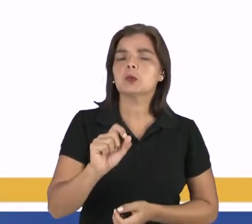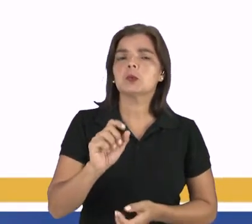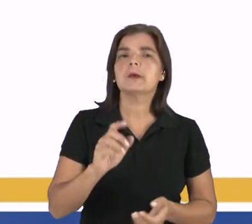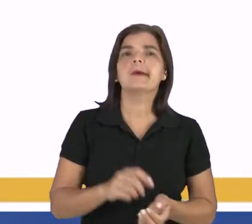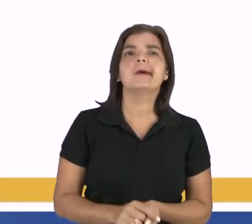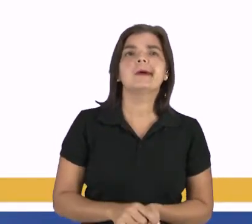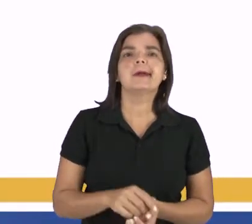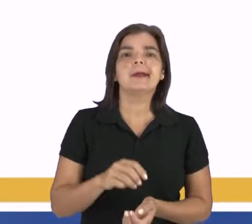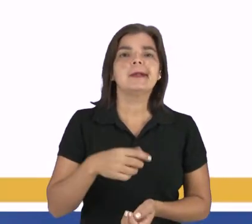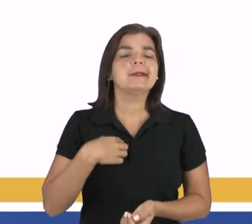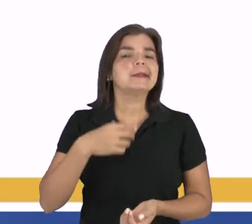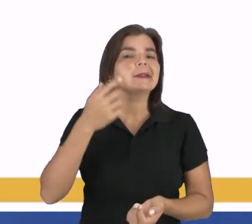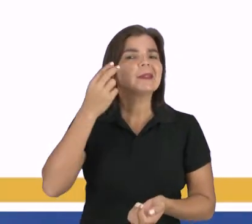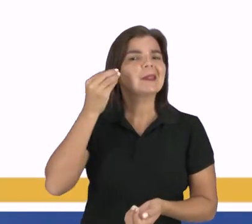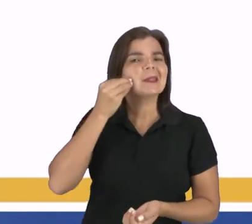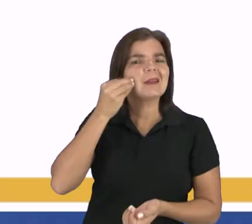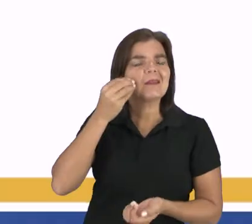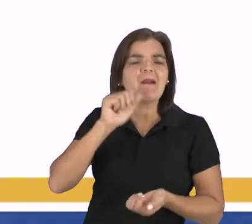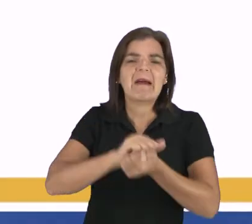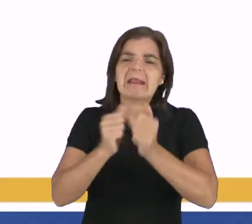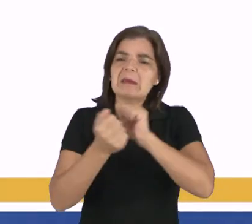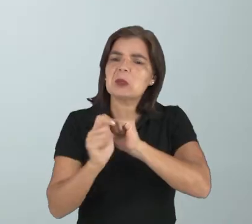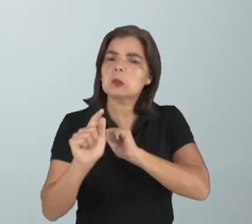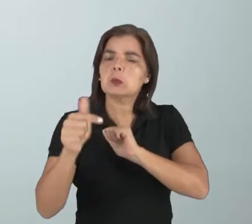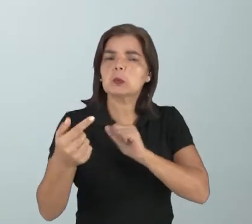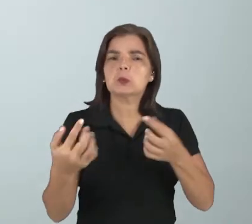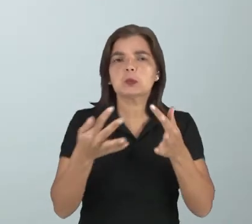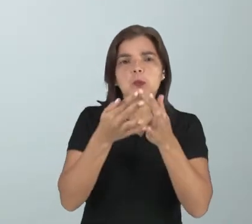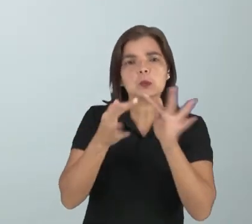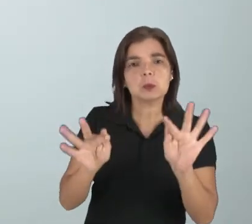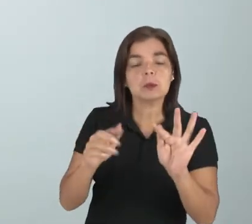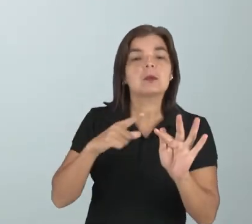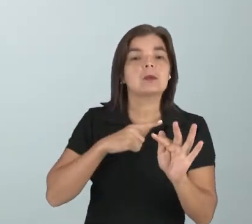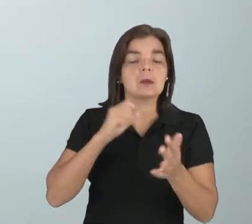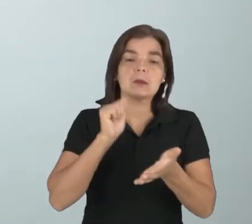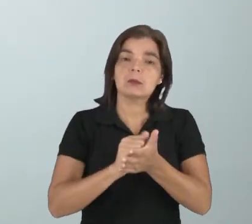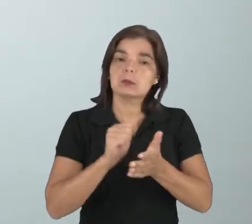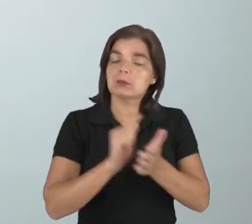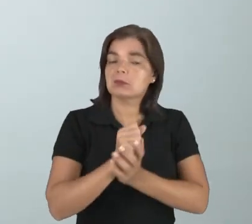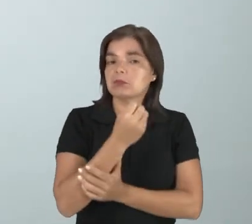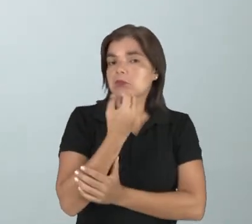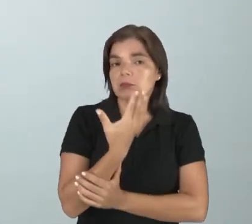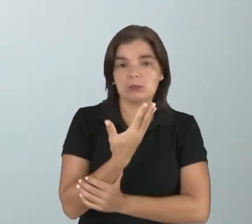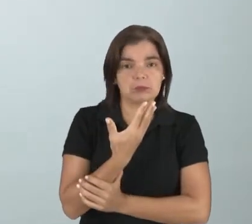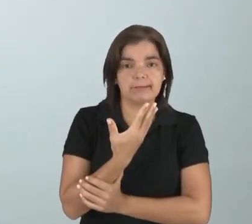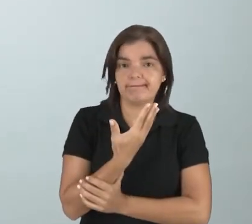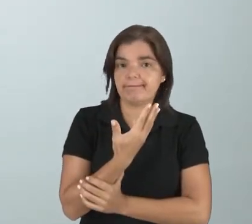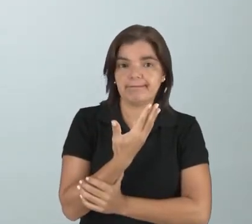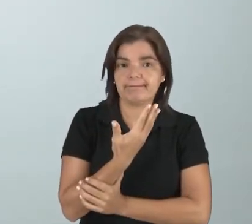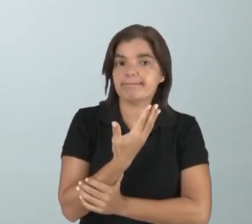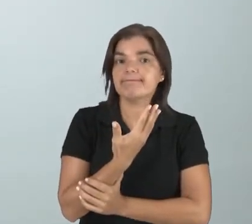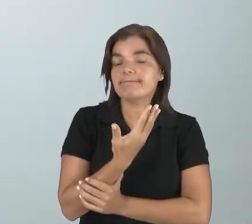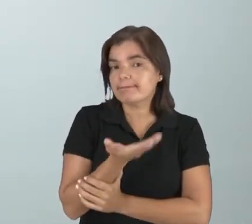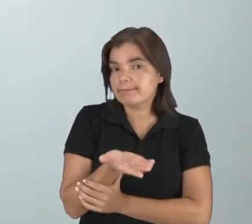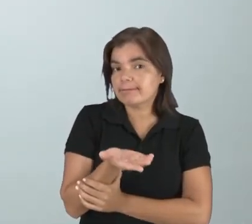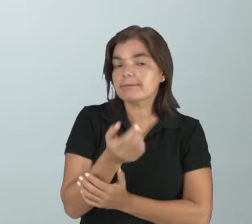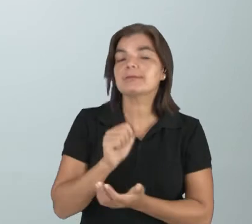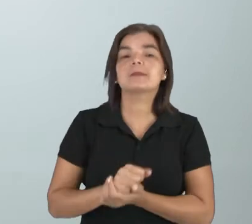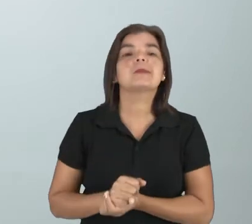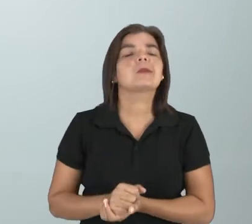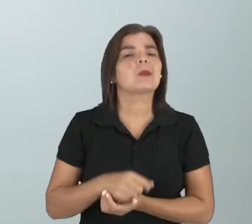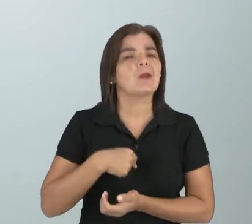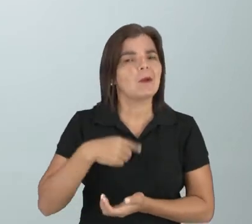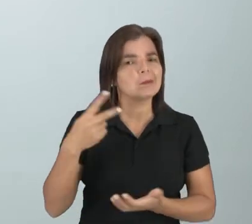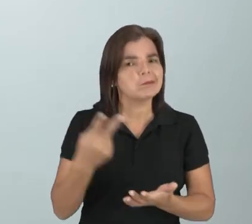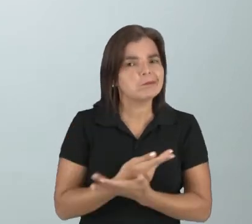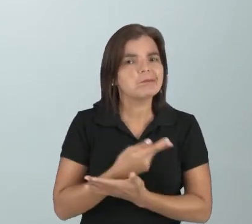gente costuma dizer, uma frase a outra para dizer que estamos escrevendo bem, tá? Esse é um